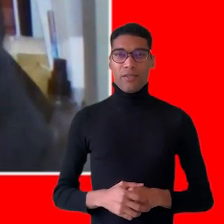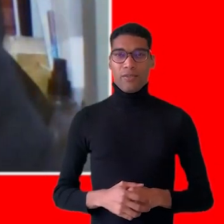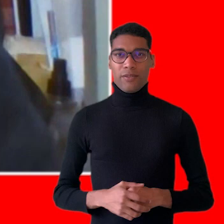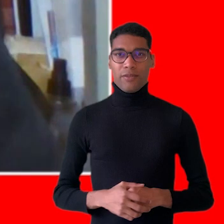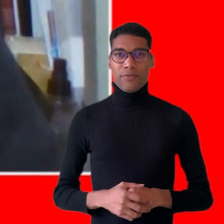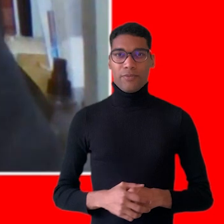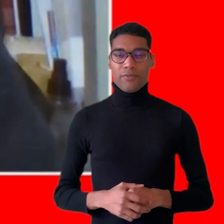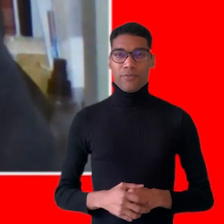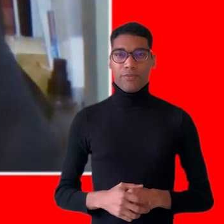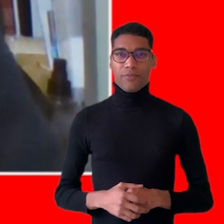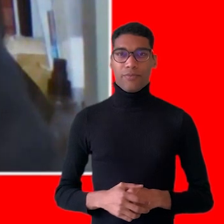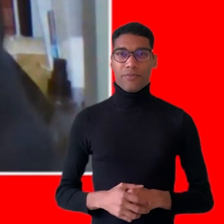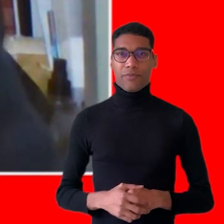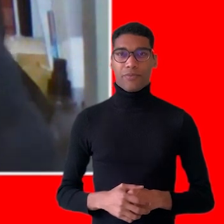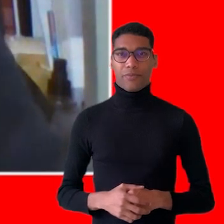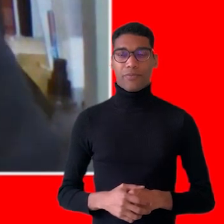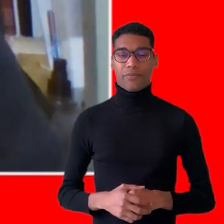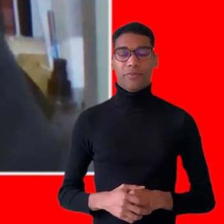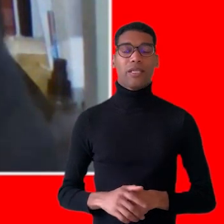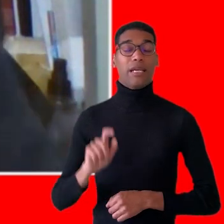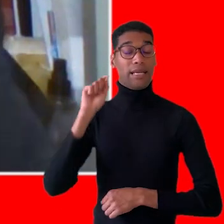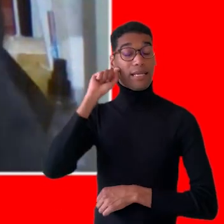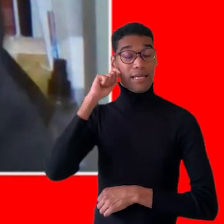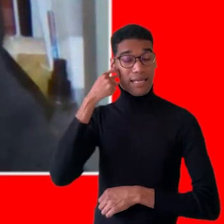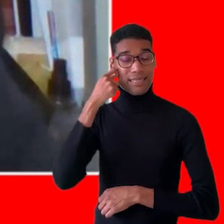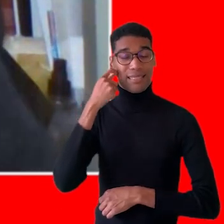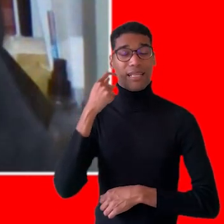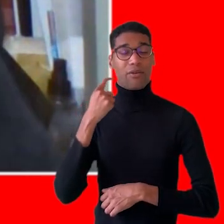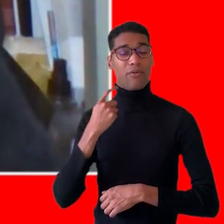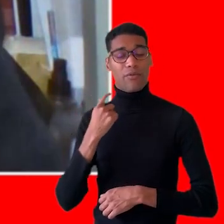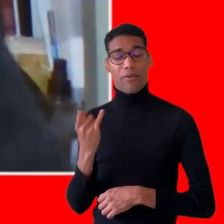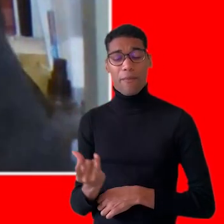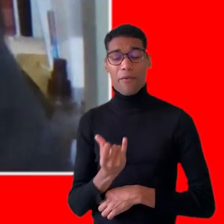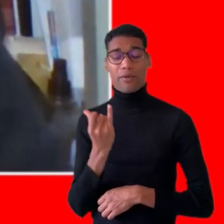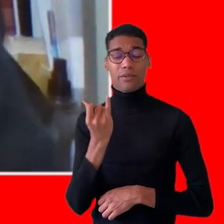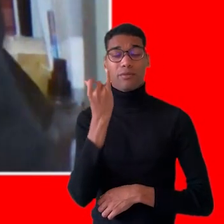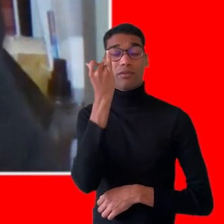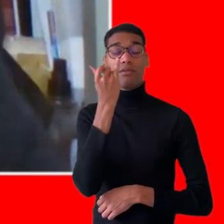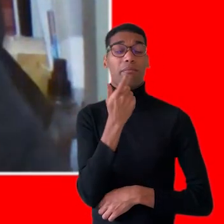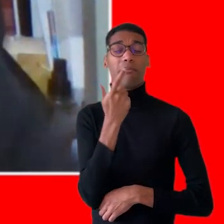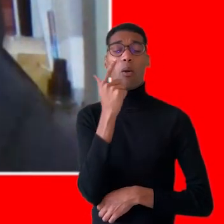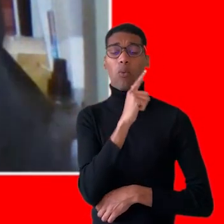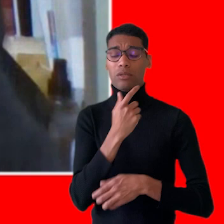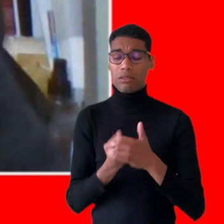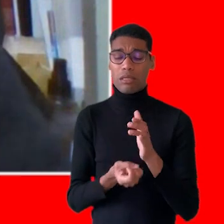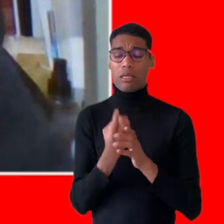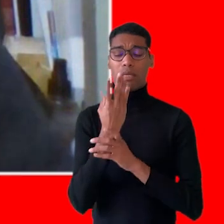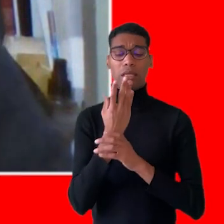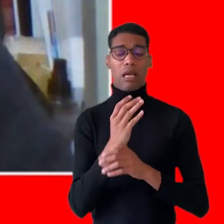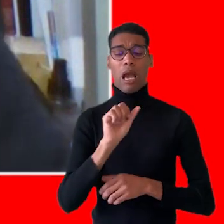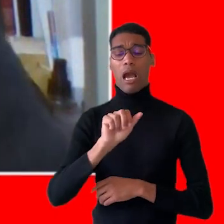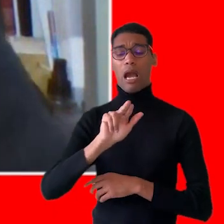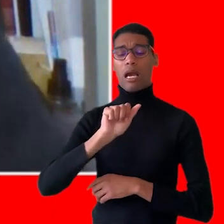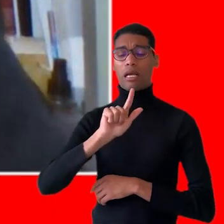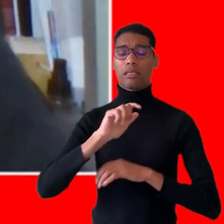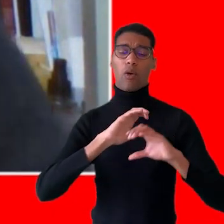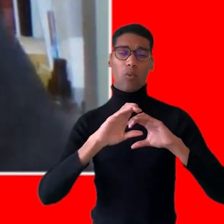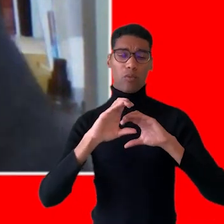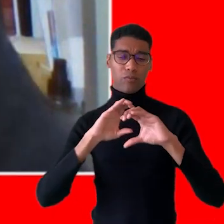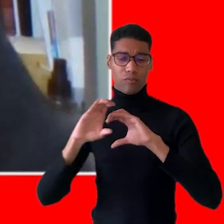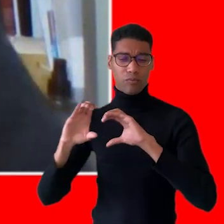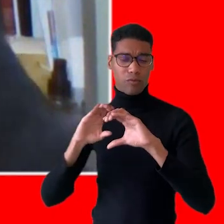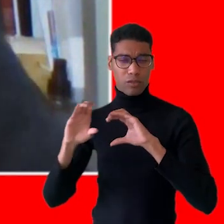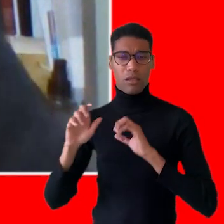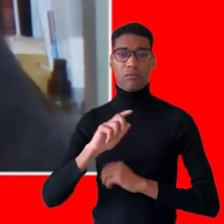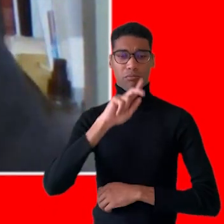E esse meio tem sido muito importante para criar canais de comunicação interpessoais